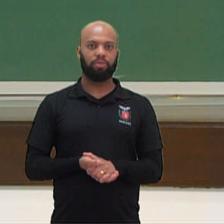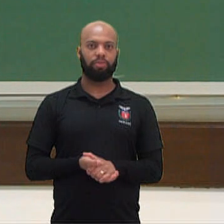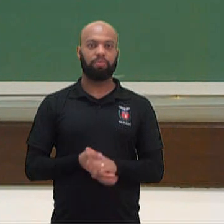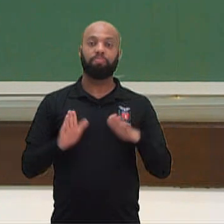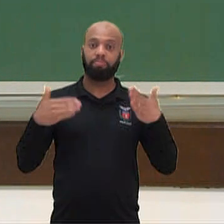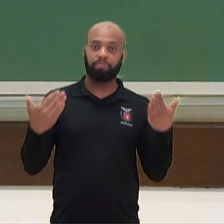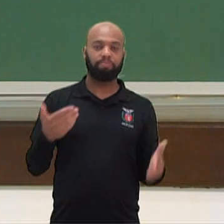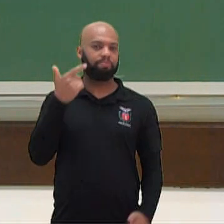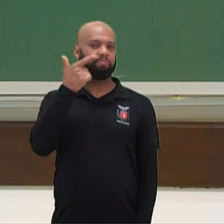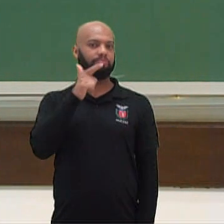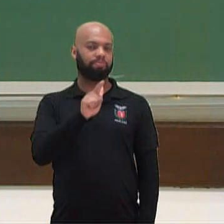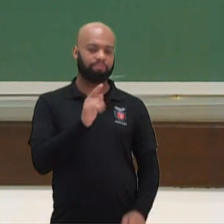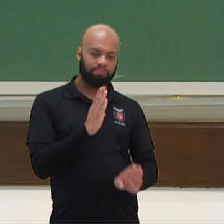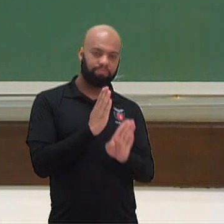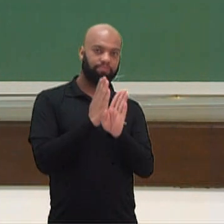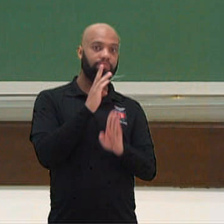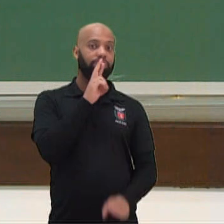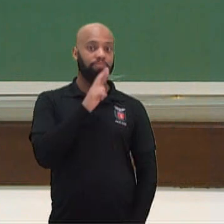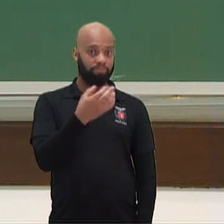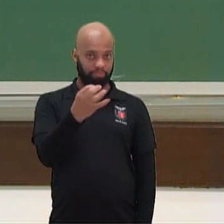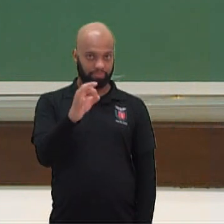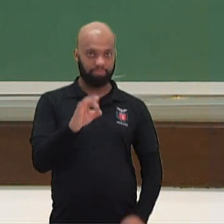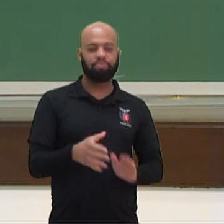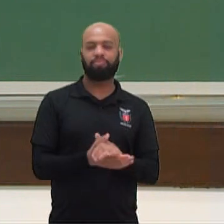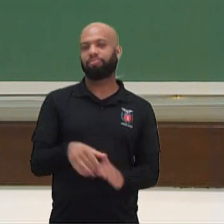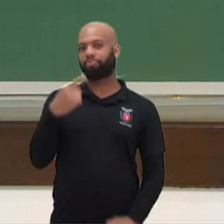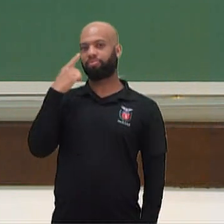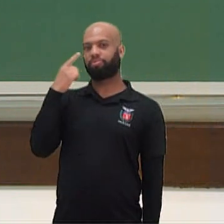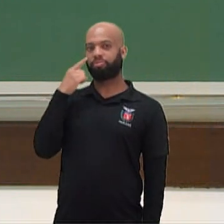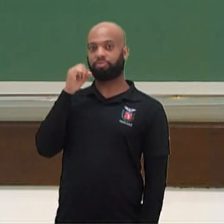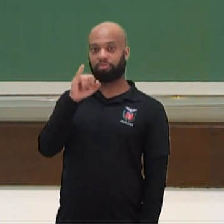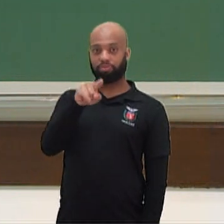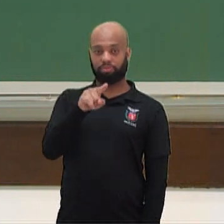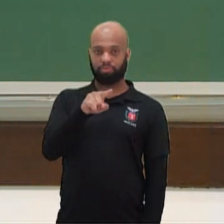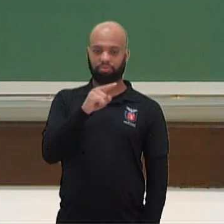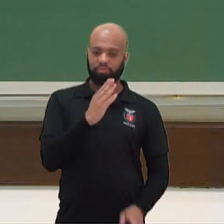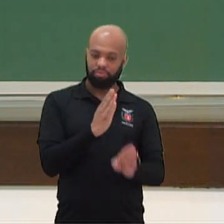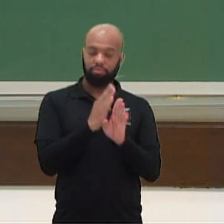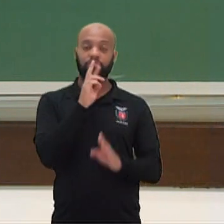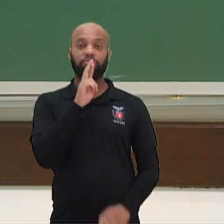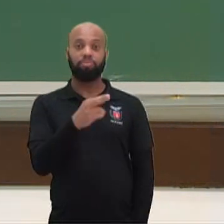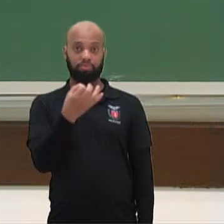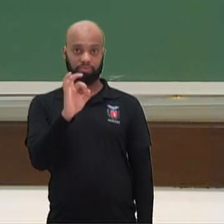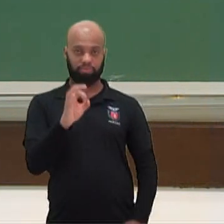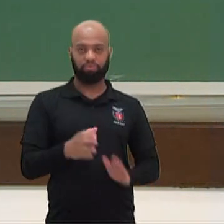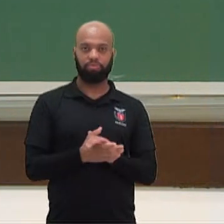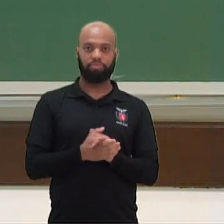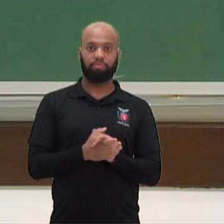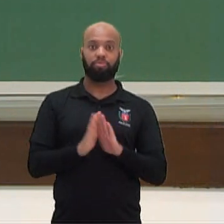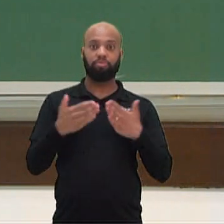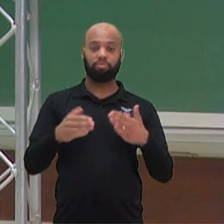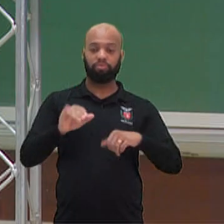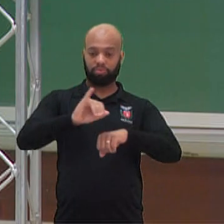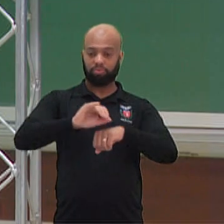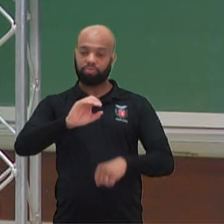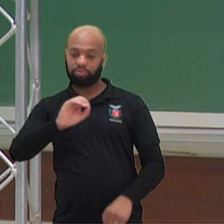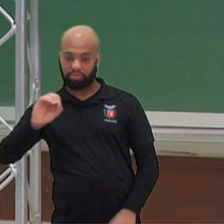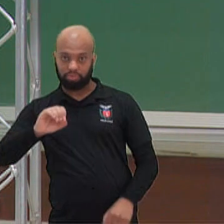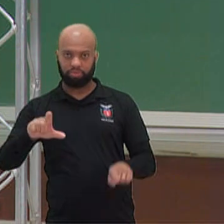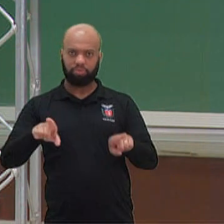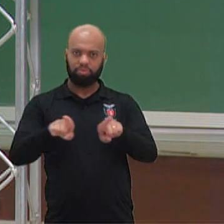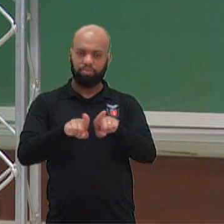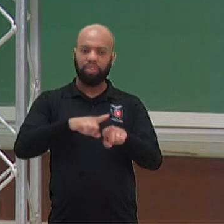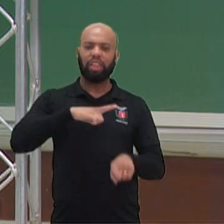E aí, conseguiu achar a alternativa correta? Vamos verificar se você acertou? Sobre a região centro-oeste e a diversidade